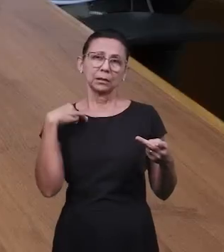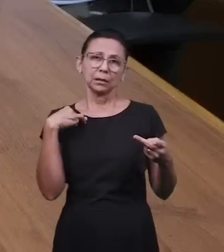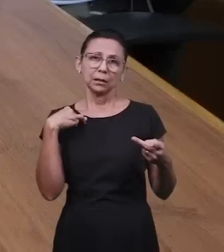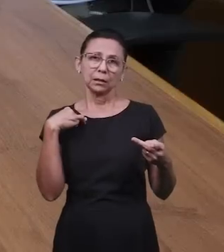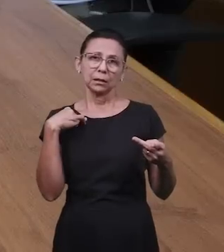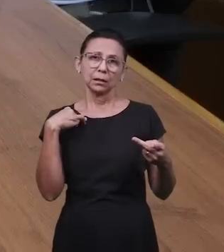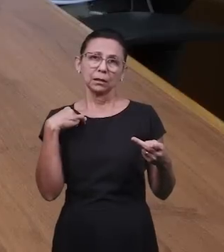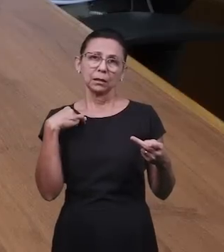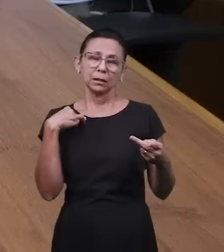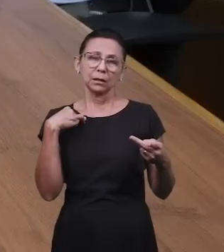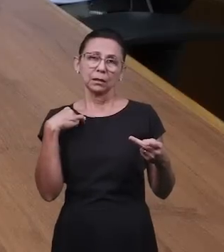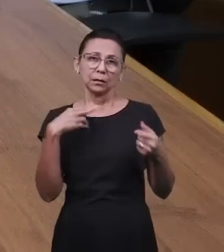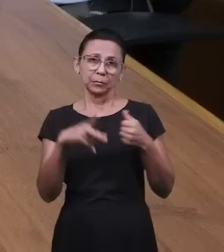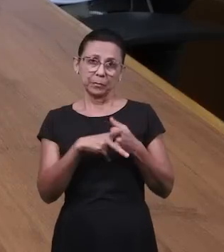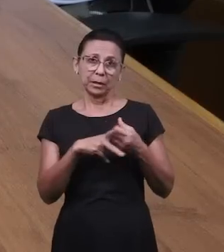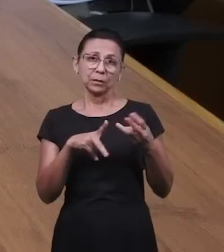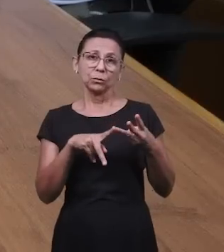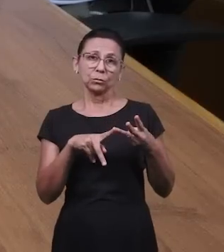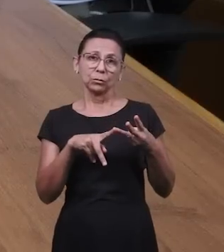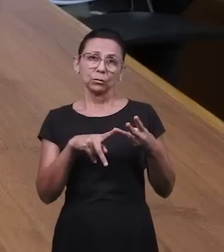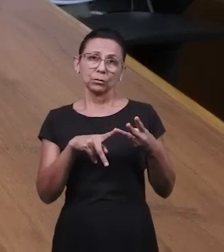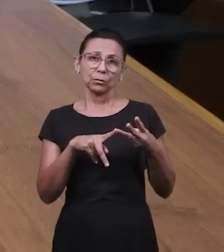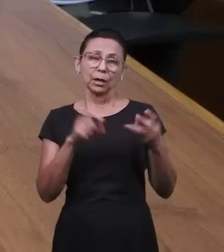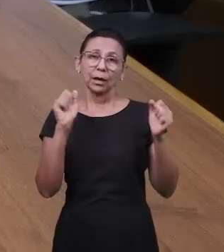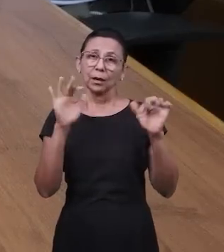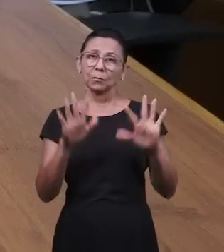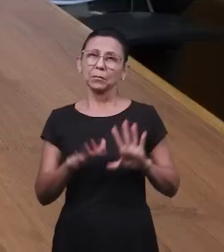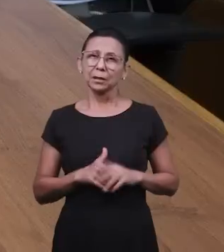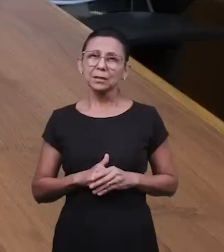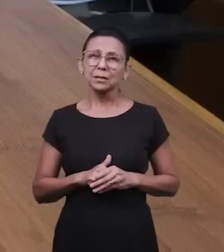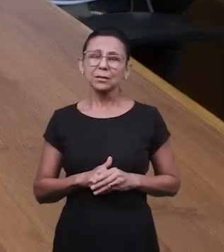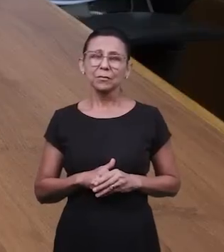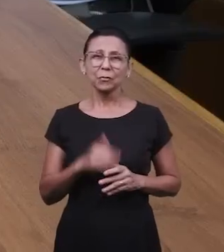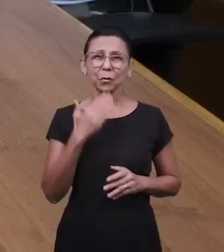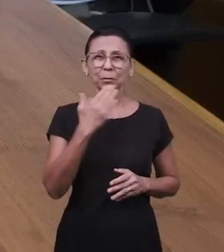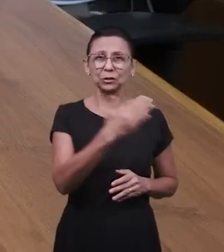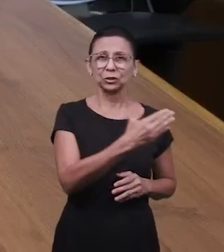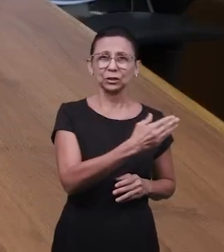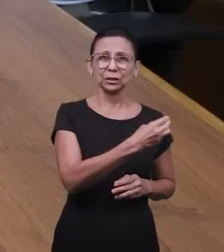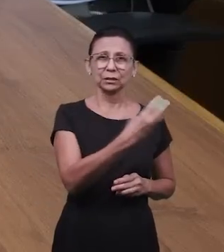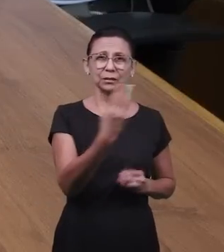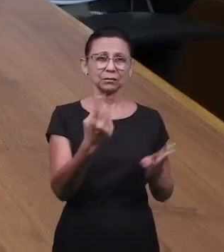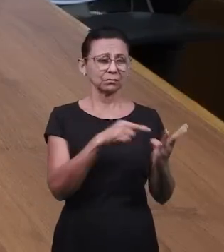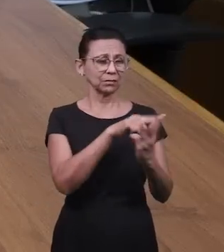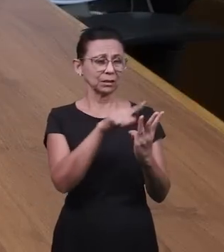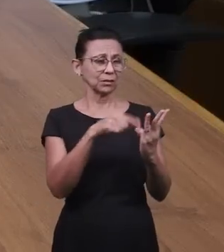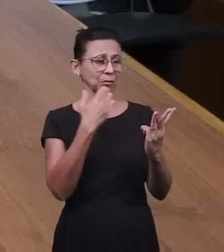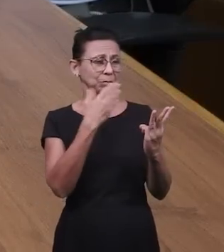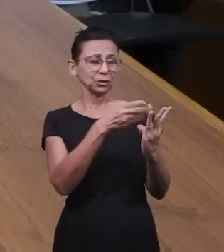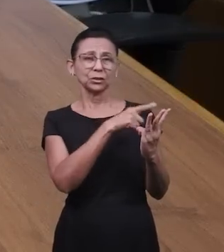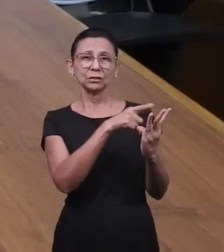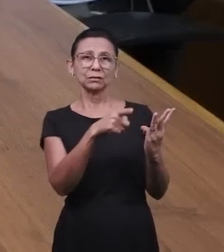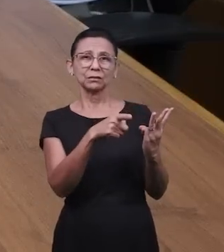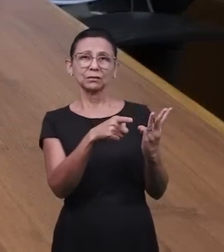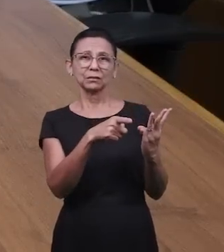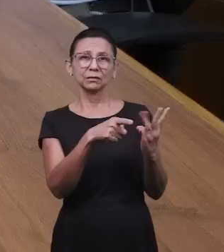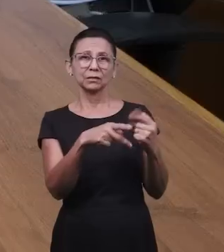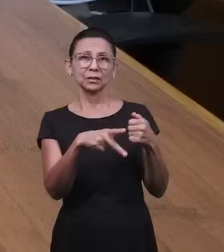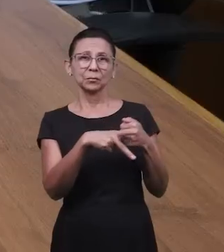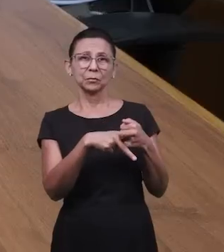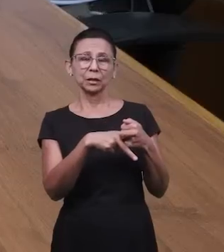venceu a morte e ele está vivo. E só ele fez isso. Você não pode dizer isso a respeito de ninguém, nem de Pedro, nem de Paulo, nem de